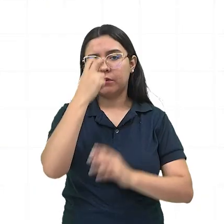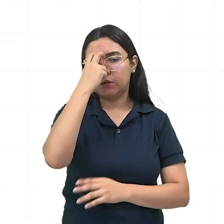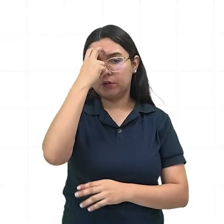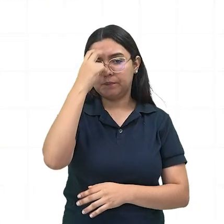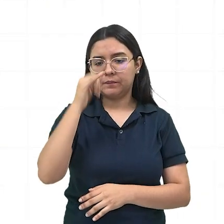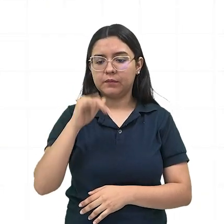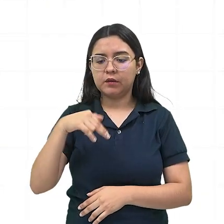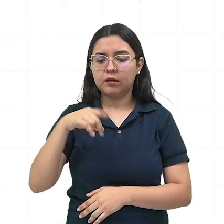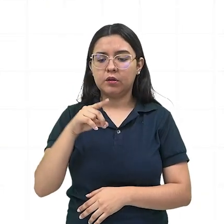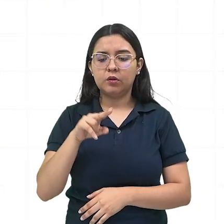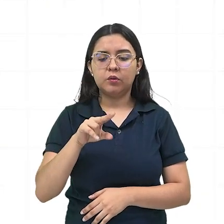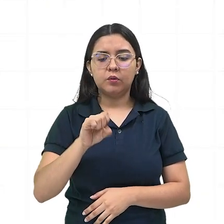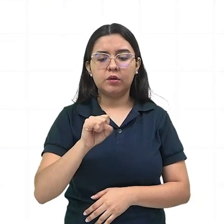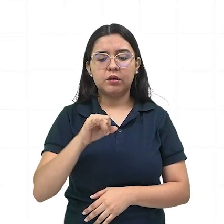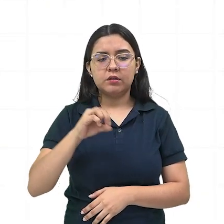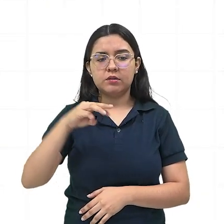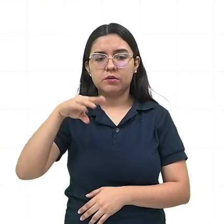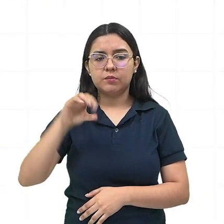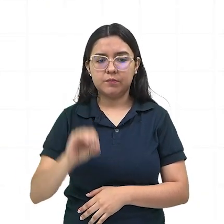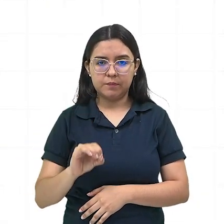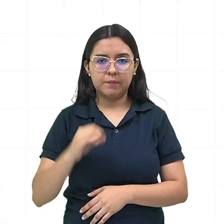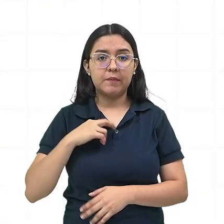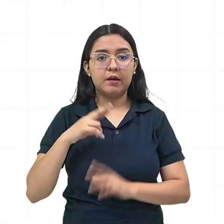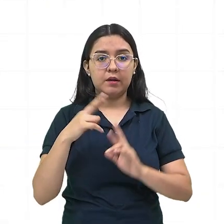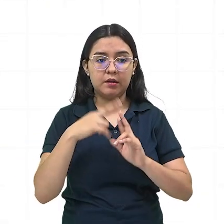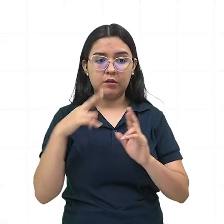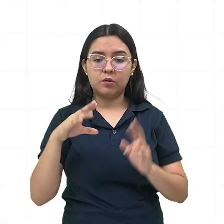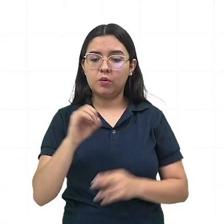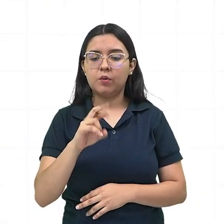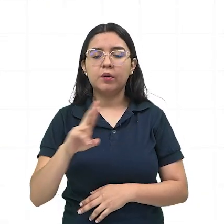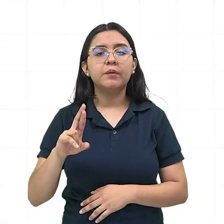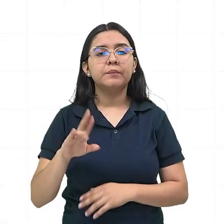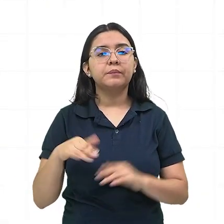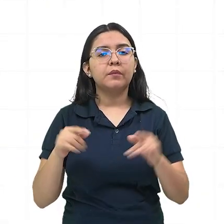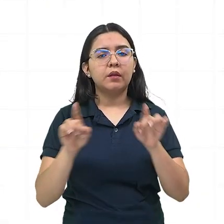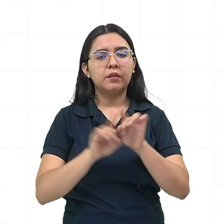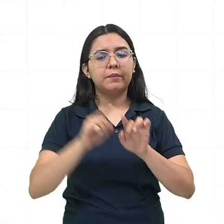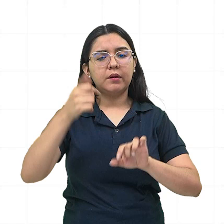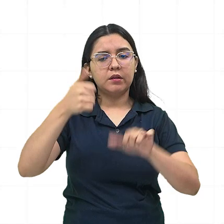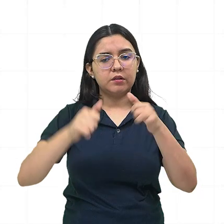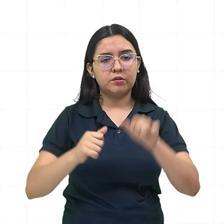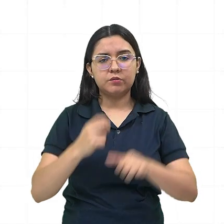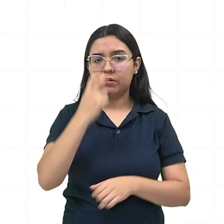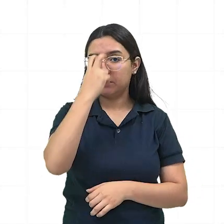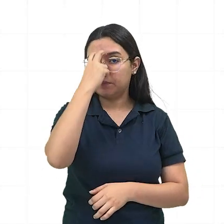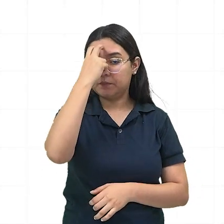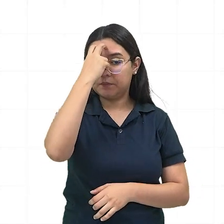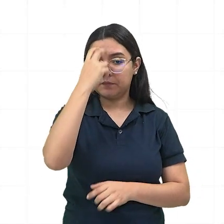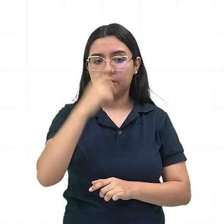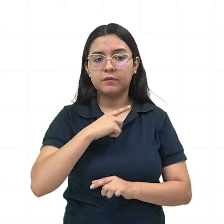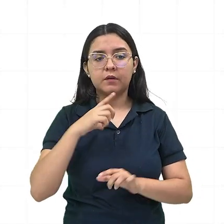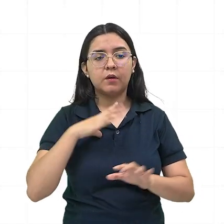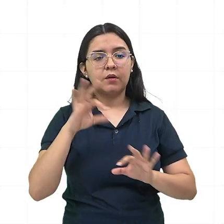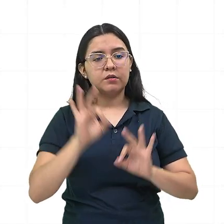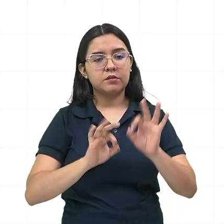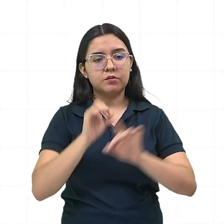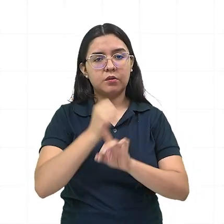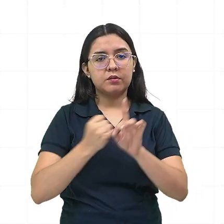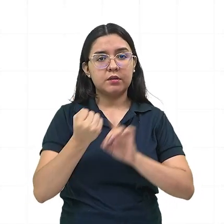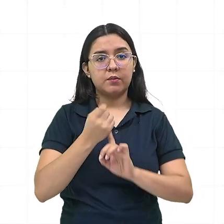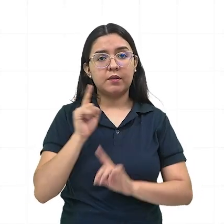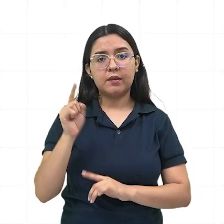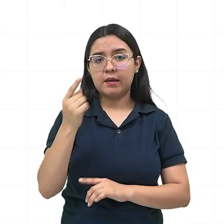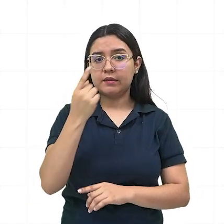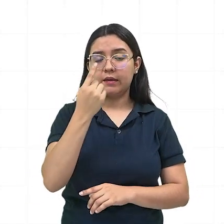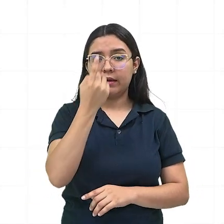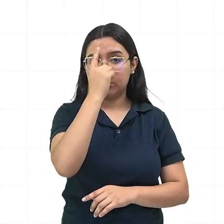religião lá do Oriente, né? Weber também analisou o hinduísmo e sua relação com a ordem social da Índia.